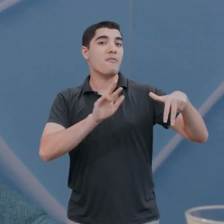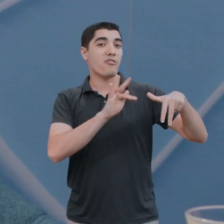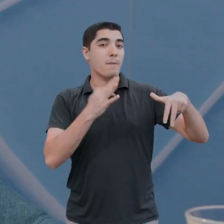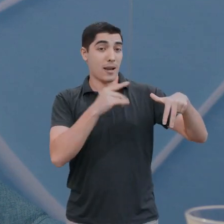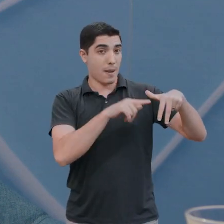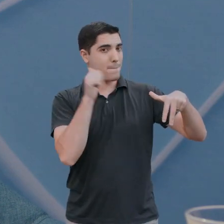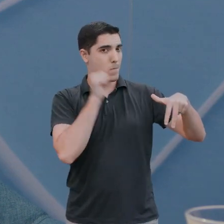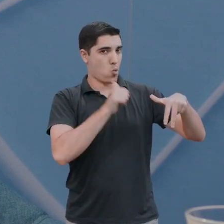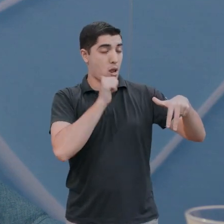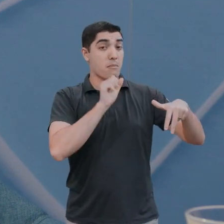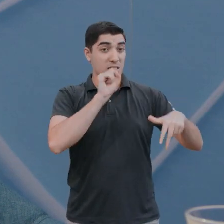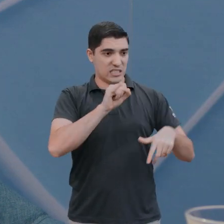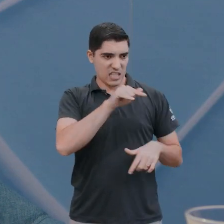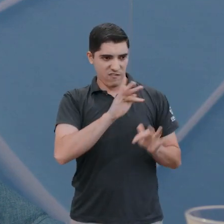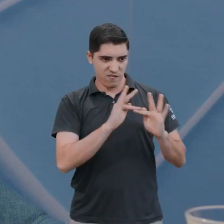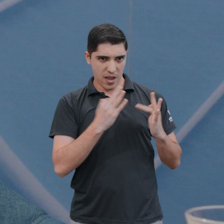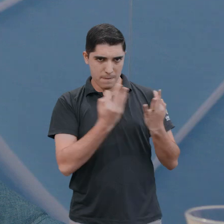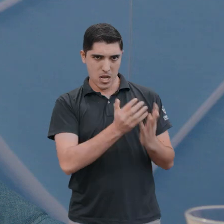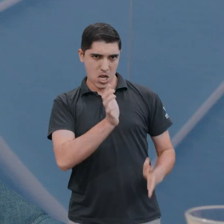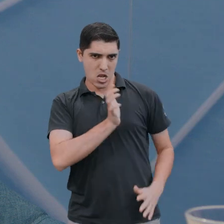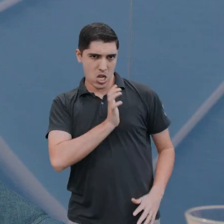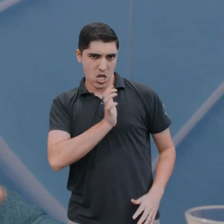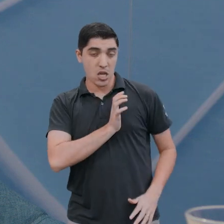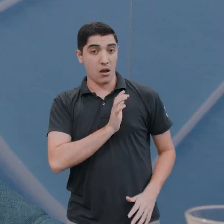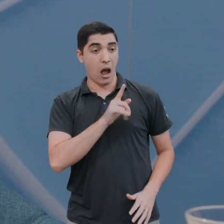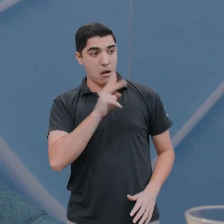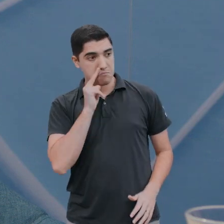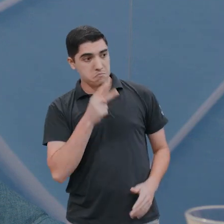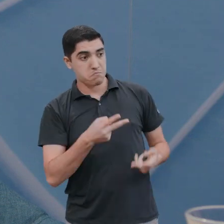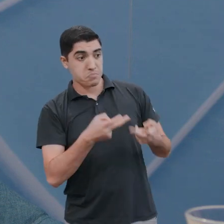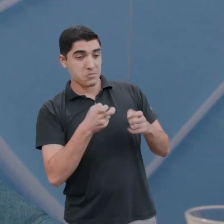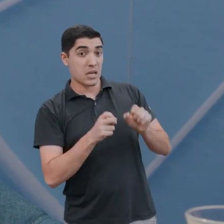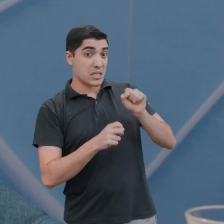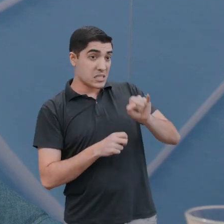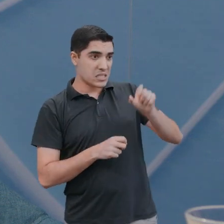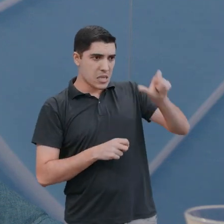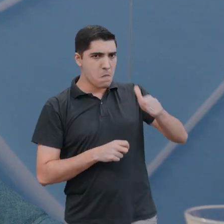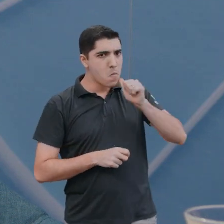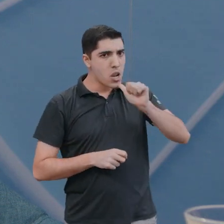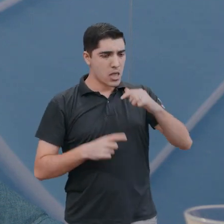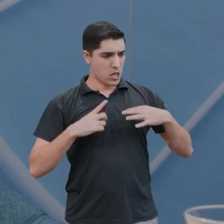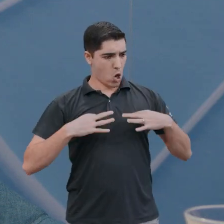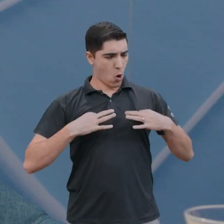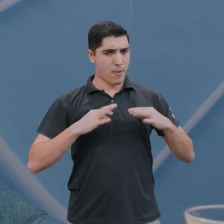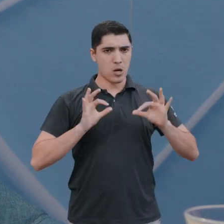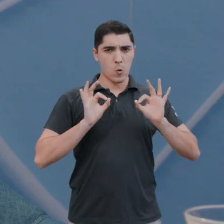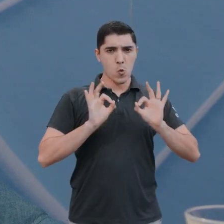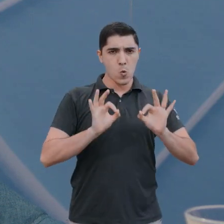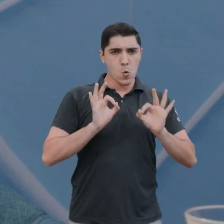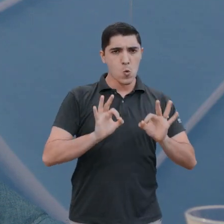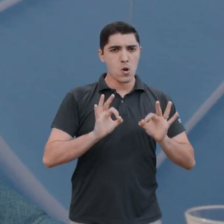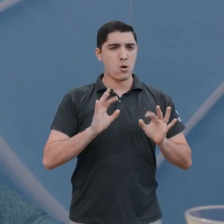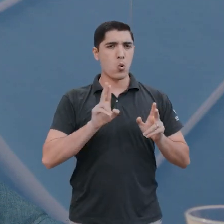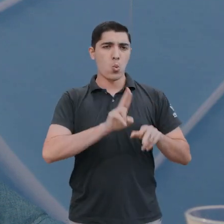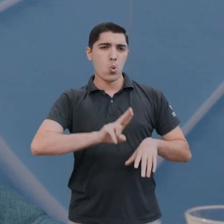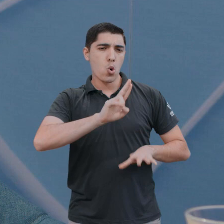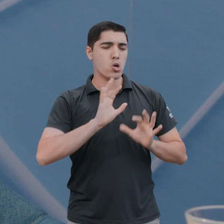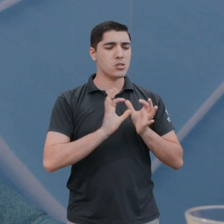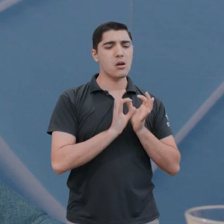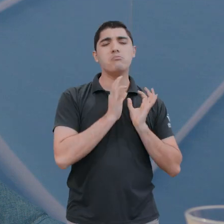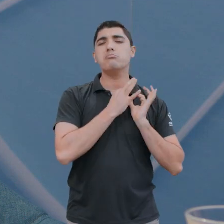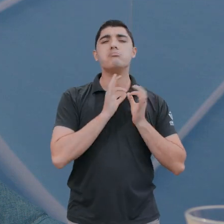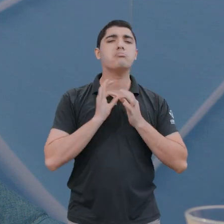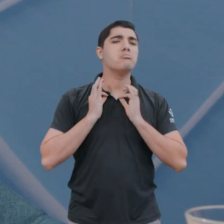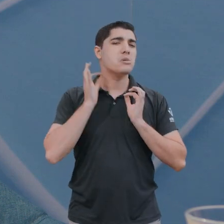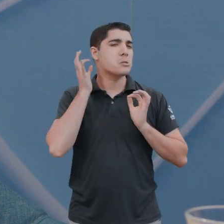ele tinha dinheiro, se aquela família tinha dinheiro, era visto na mulher. Então, a mulher que se vestia, a mulher que utilizava joias, e tudo